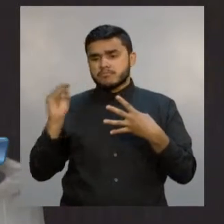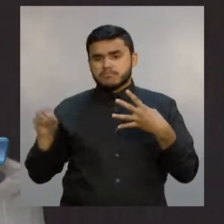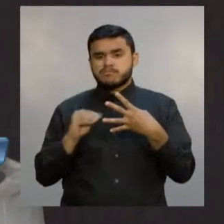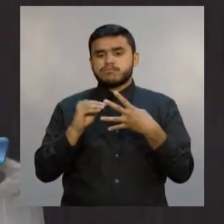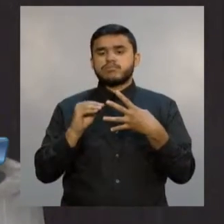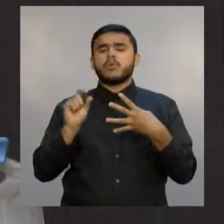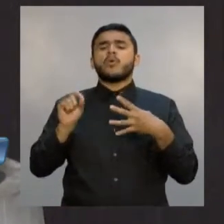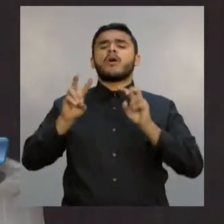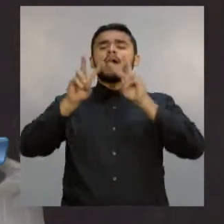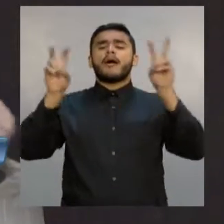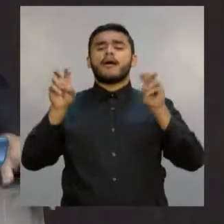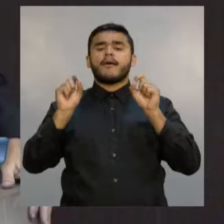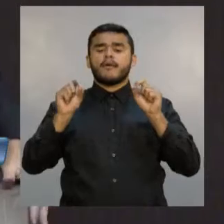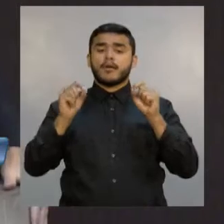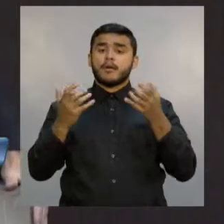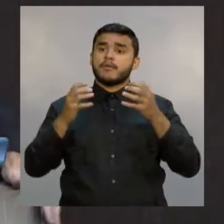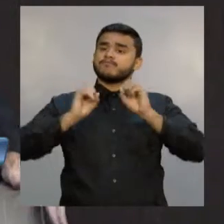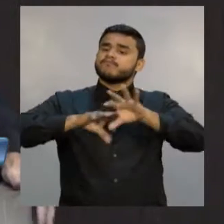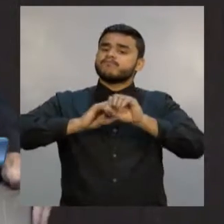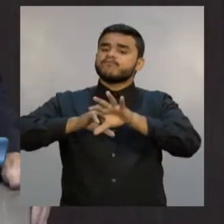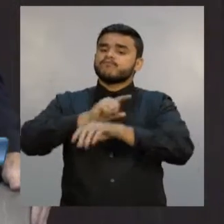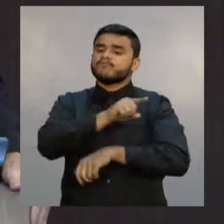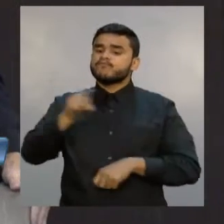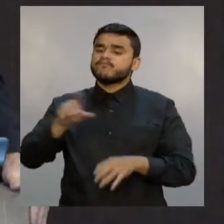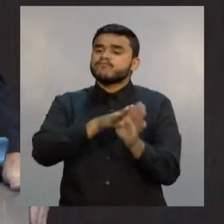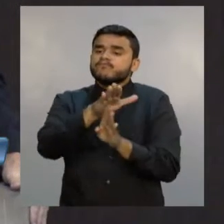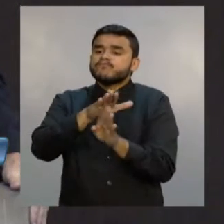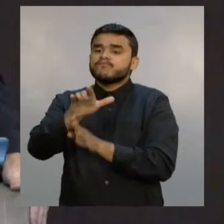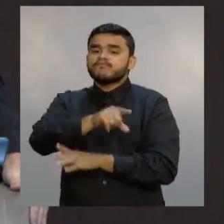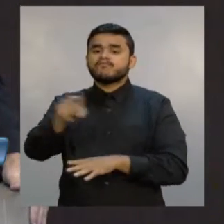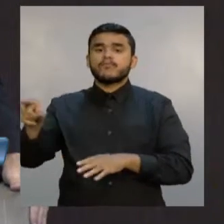educacionais para a equidade de gênero.